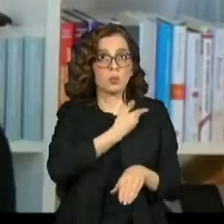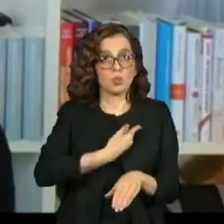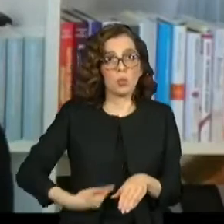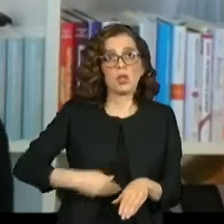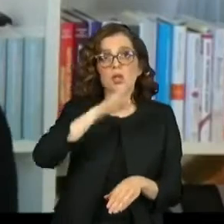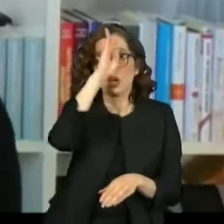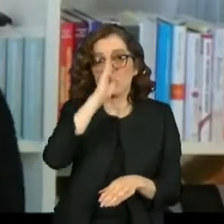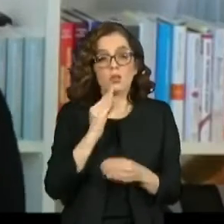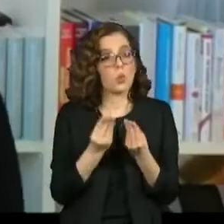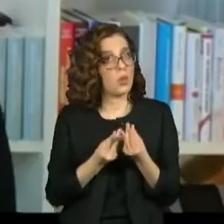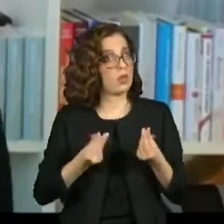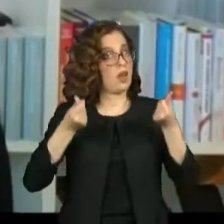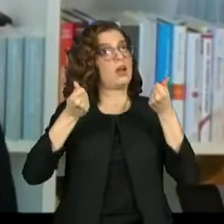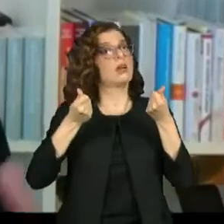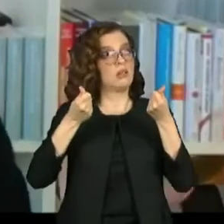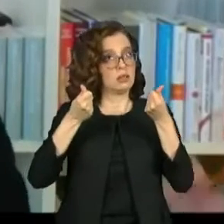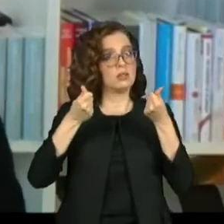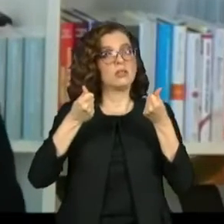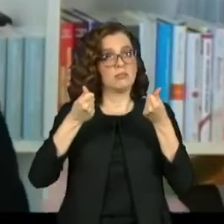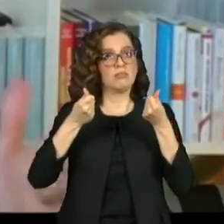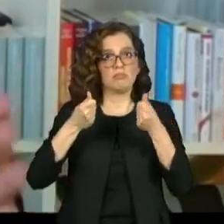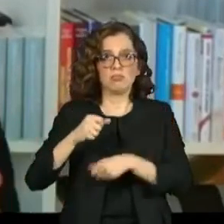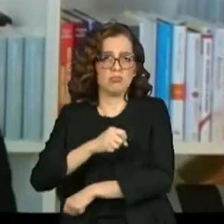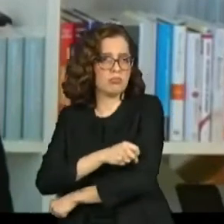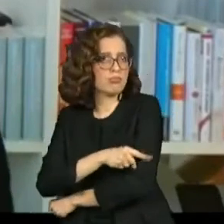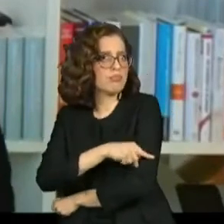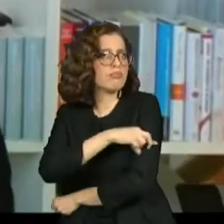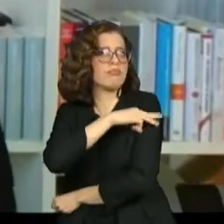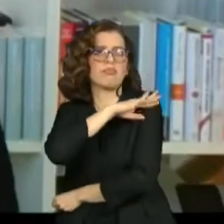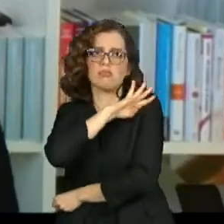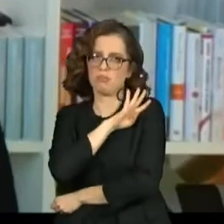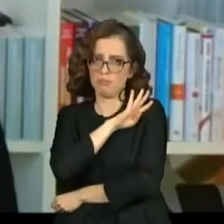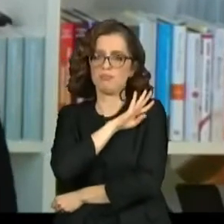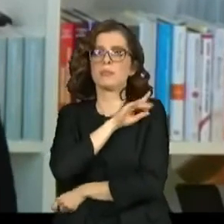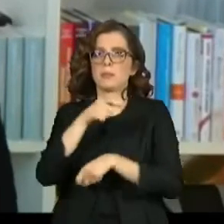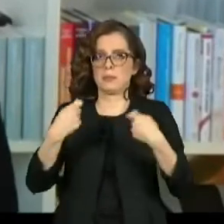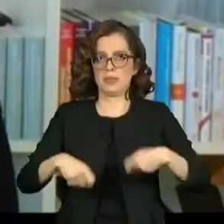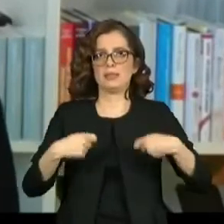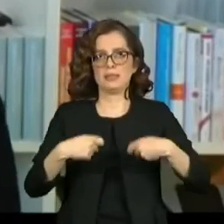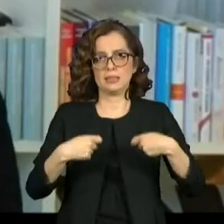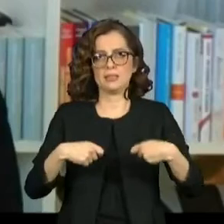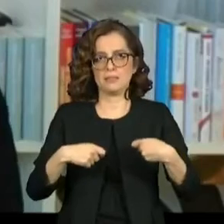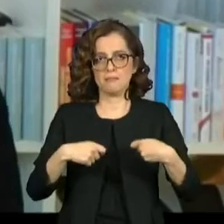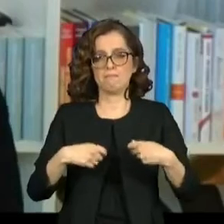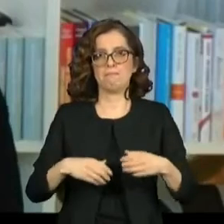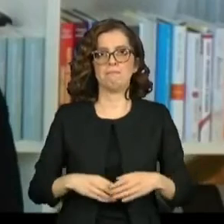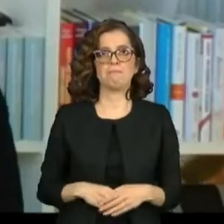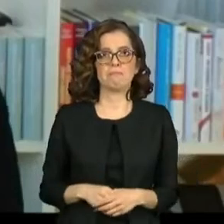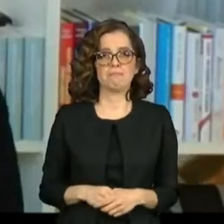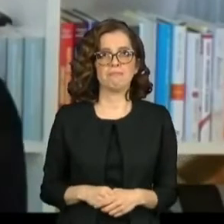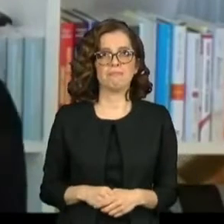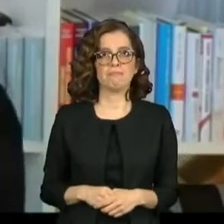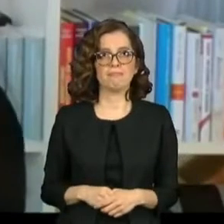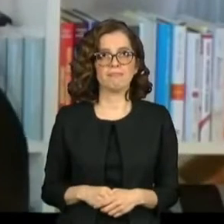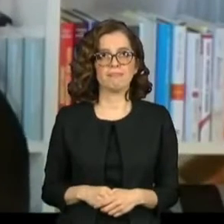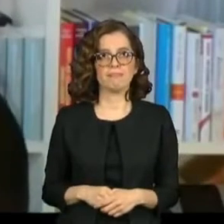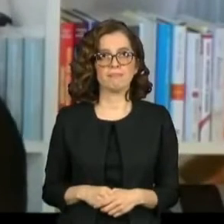public education at the pre-primary, primary, and secondary level.